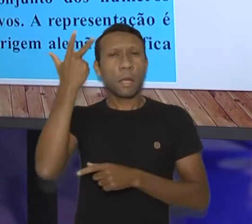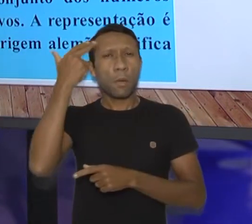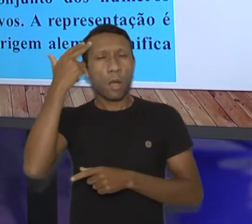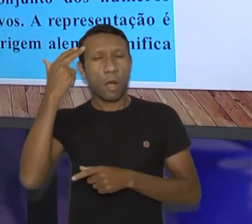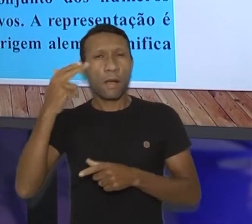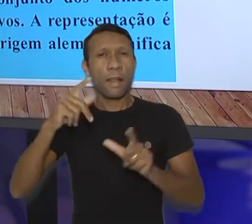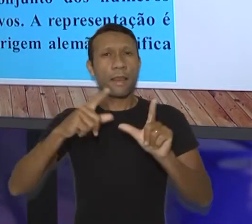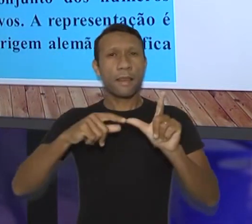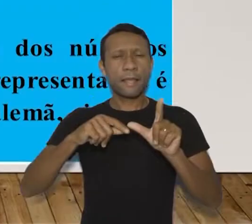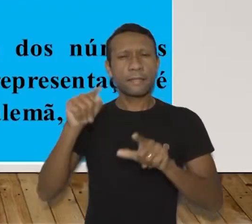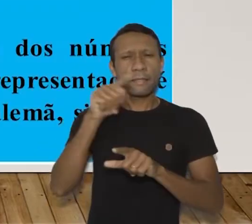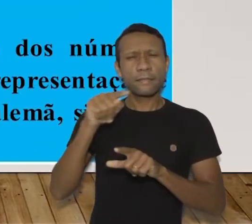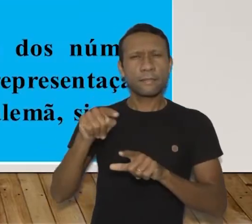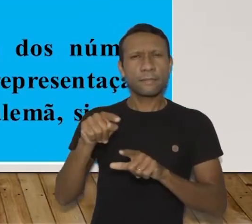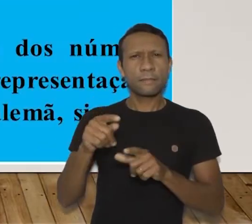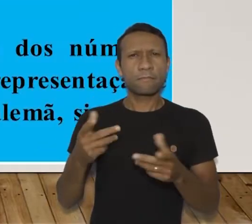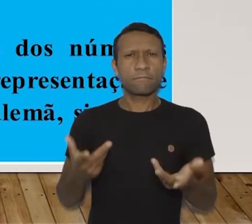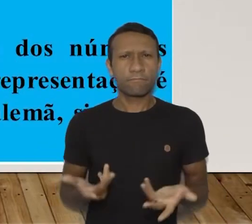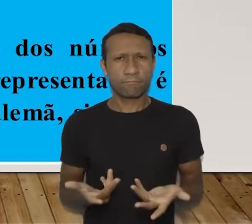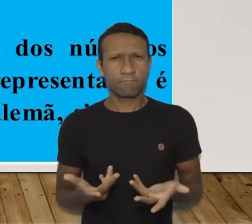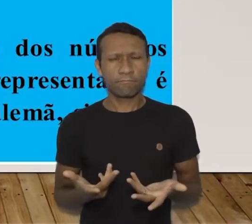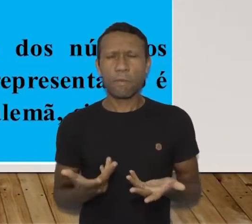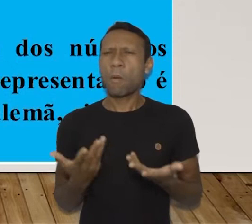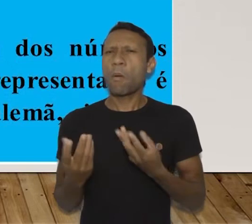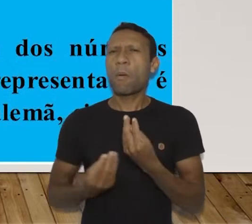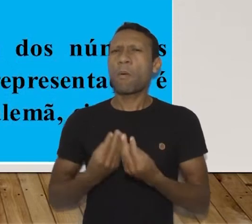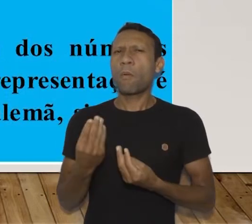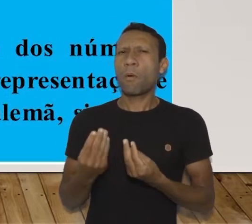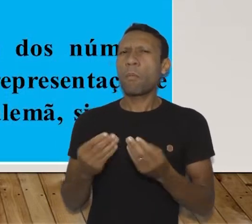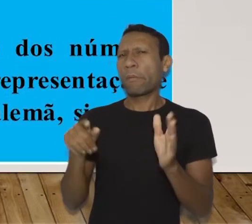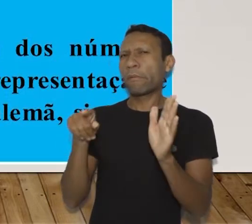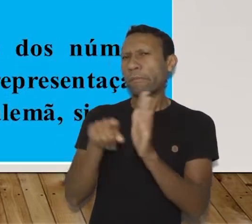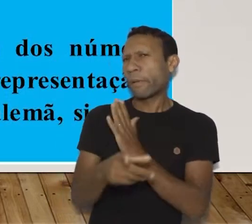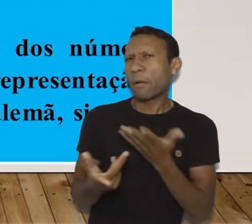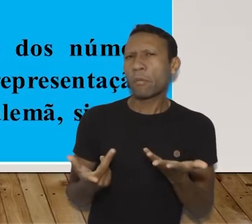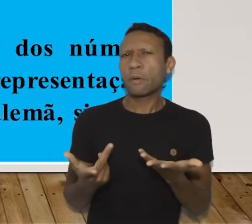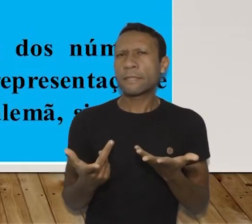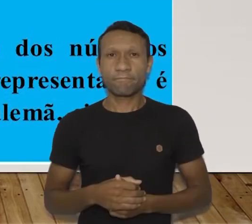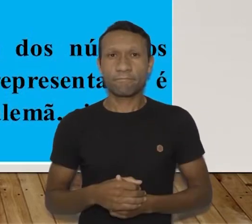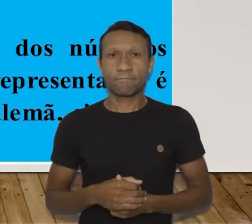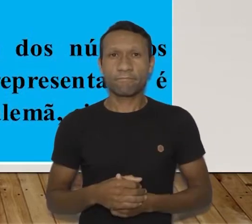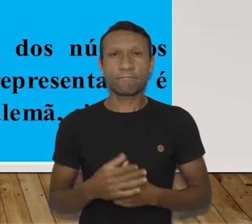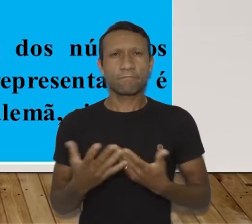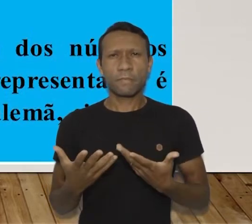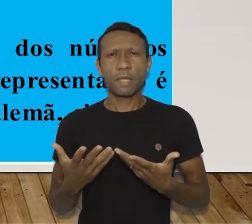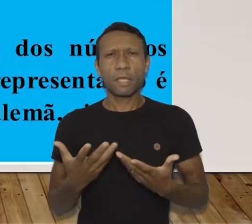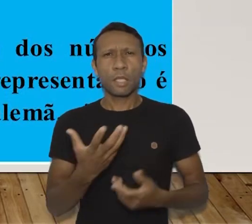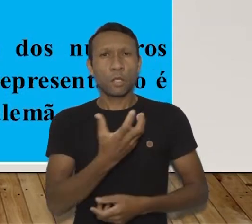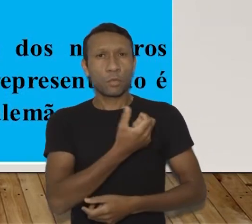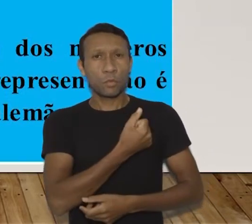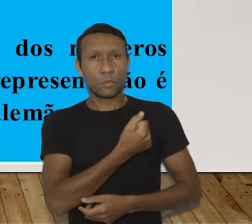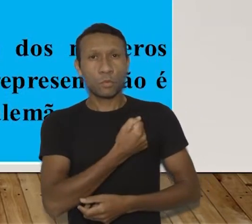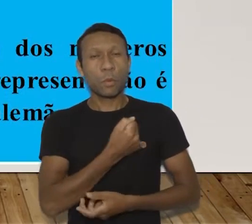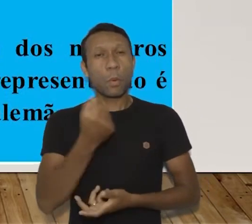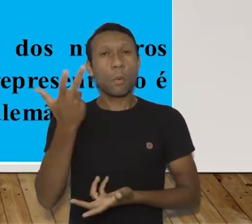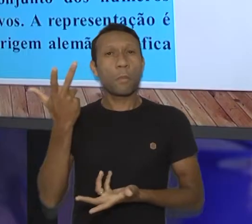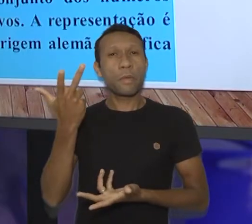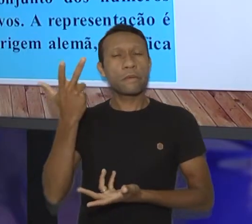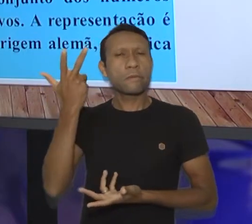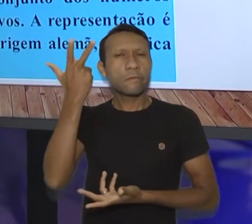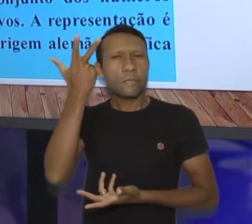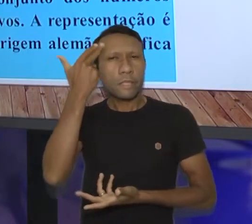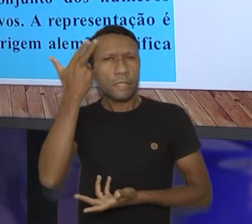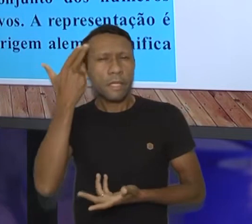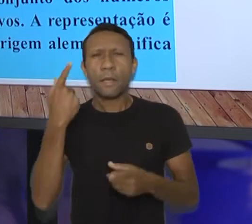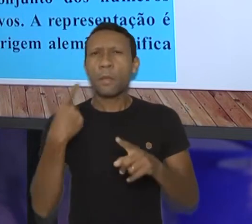se perguntar, ora, natural por N, tudo bem, natural começa com N. E o número inteiro começa com I. E